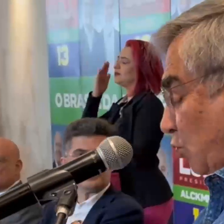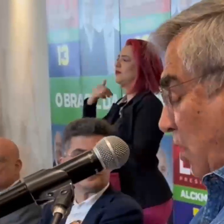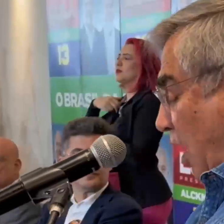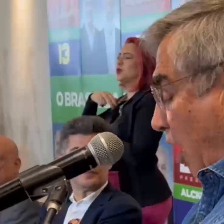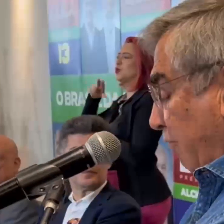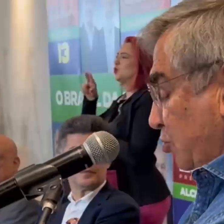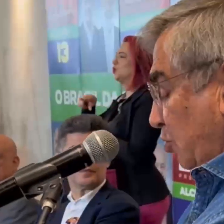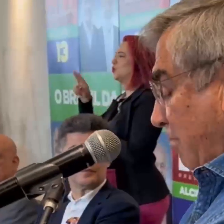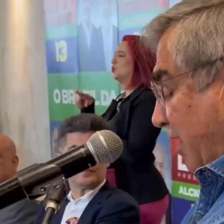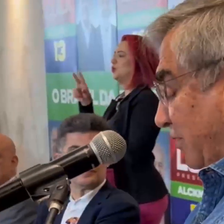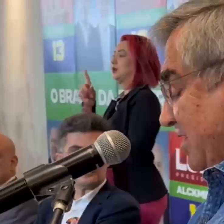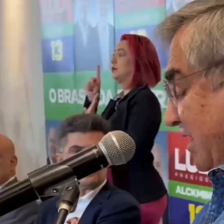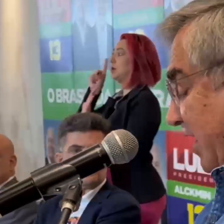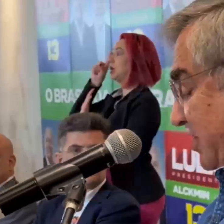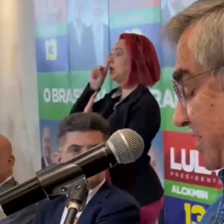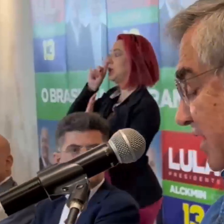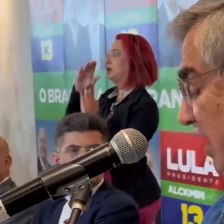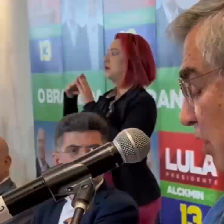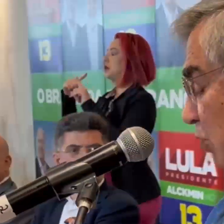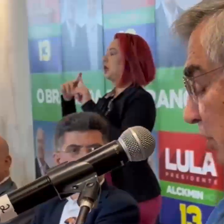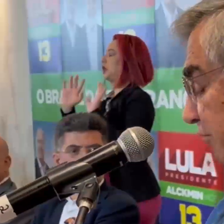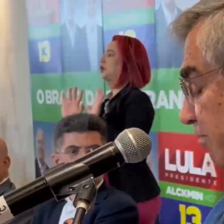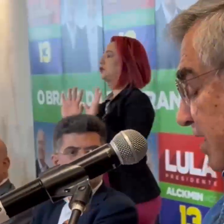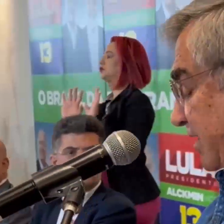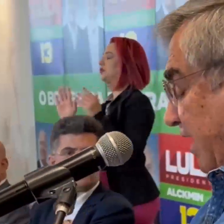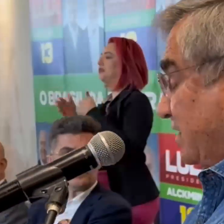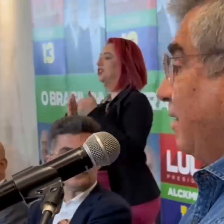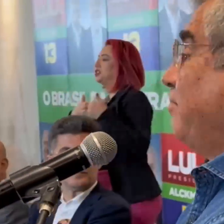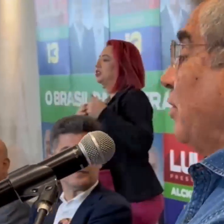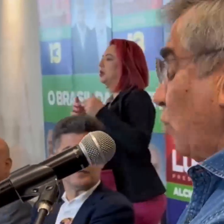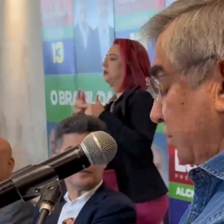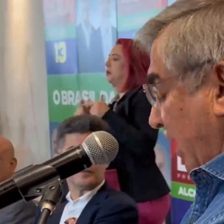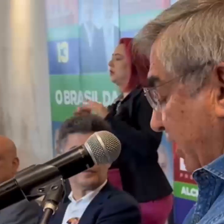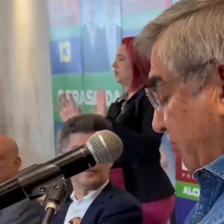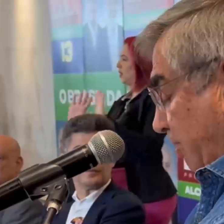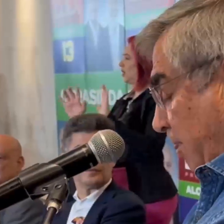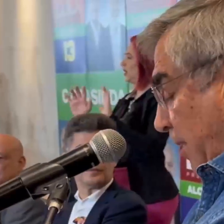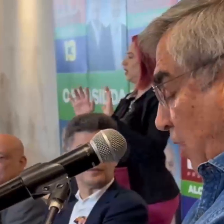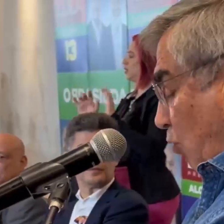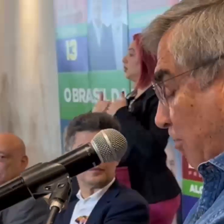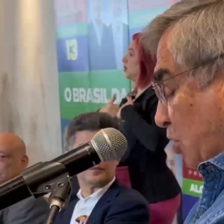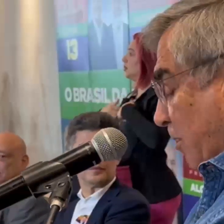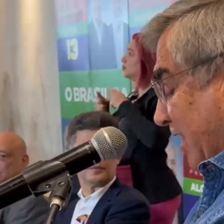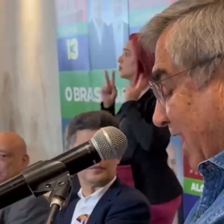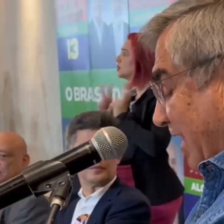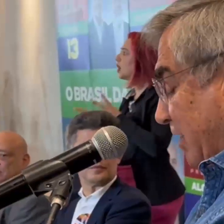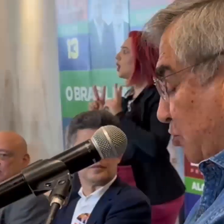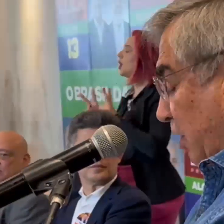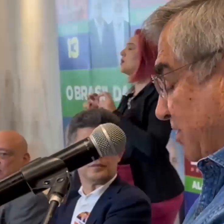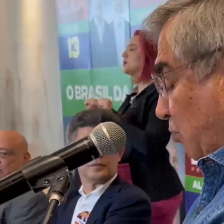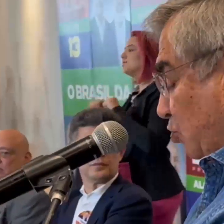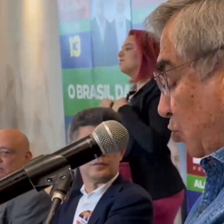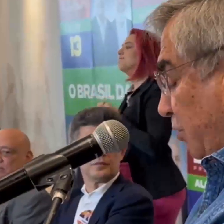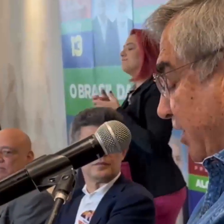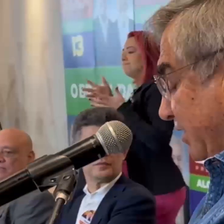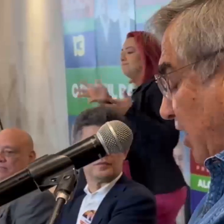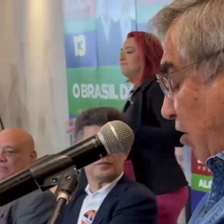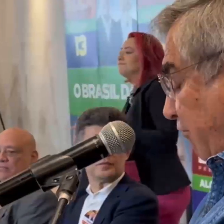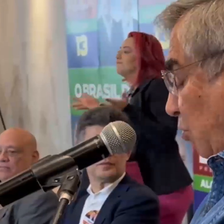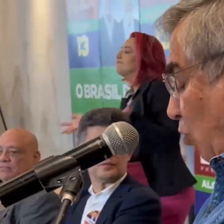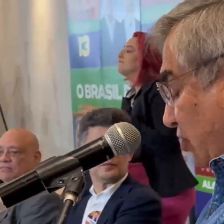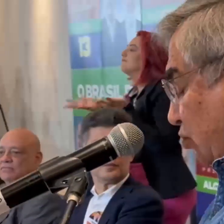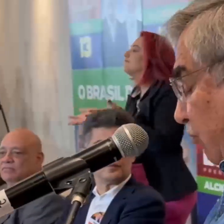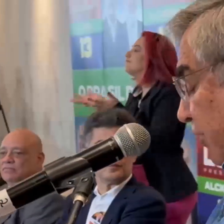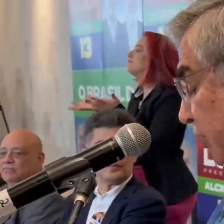risco ao funcionamento das igrejas enquanto fui Presidente pelo contrário com a Prosperidade que ajudamos a construir